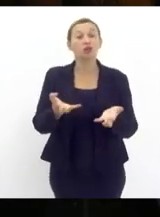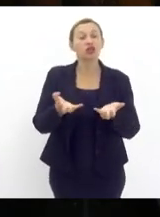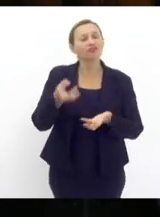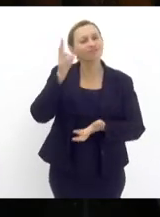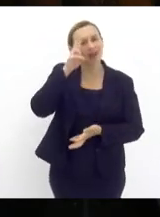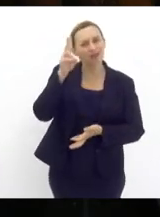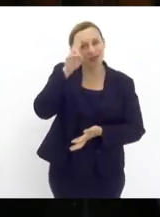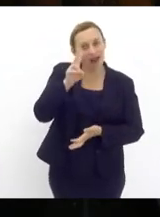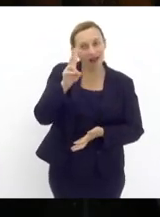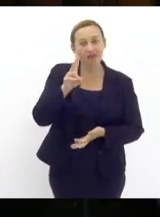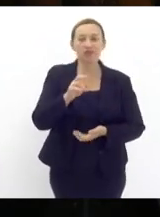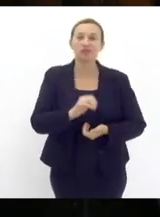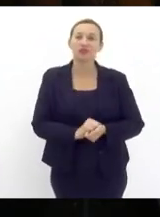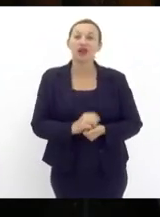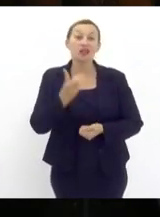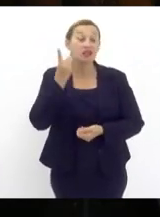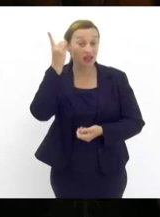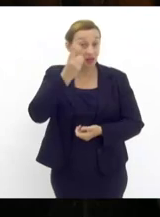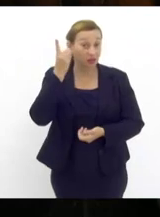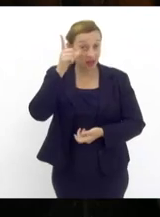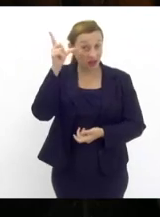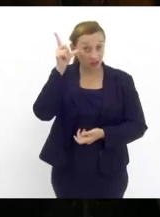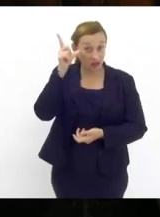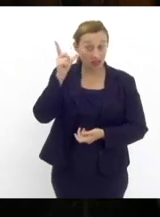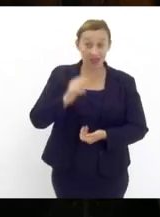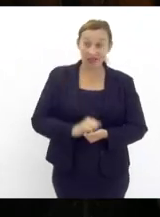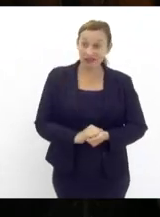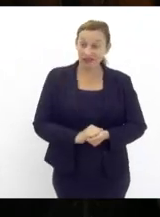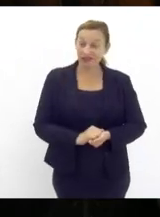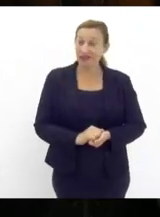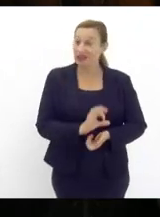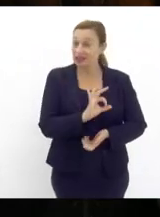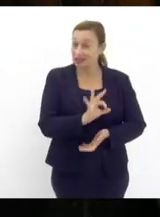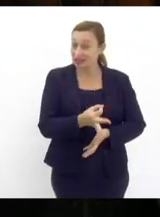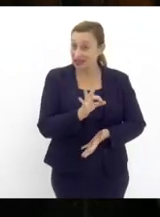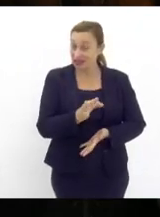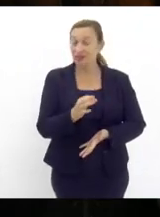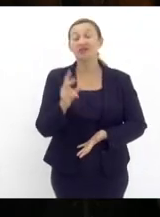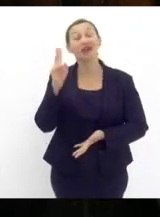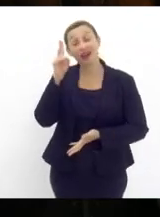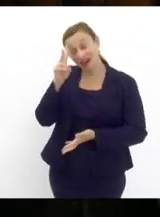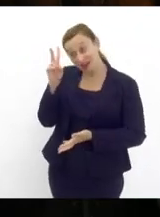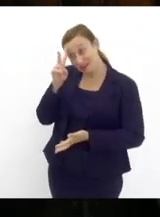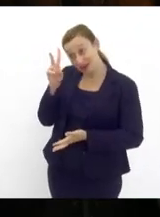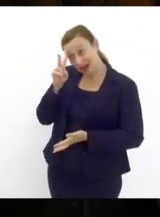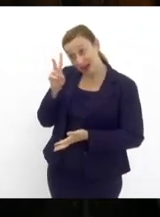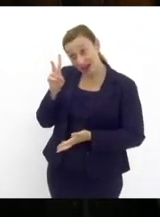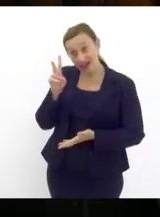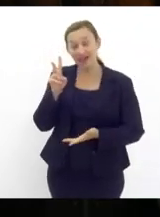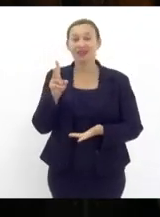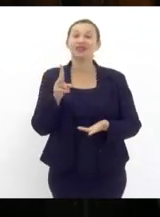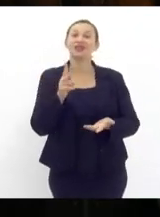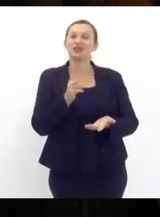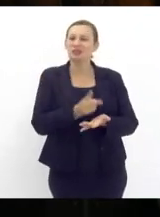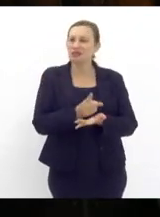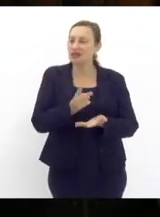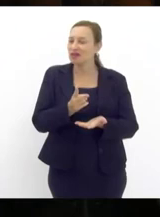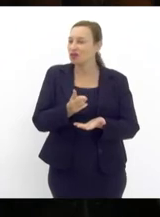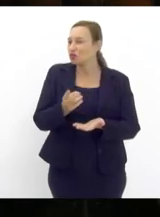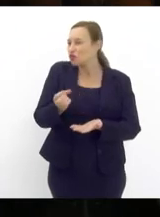lembrar deputada Lucinha e seguramente a senhora vai lembrar Apesar de muito jovem